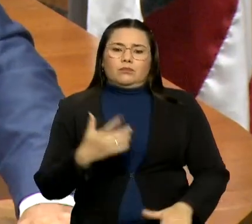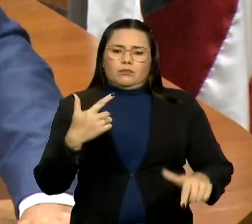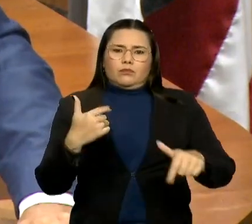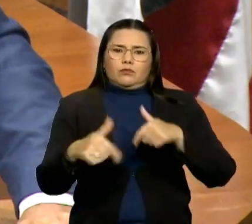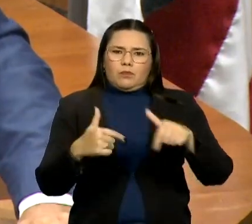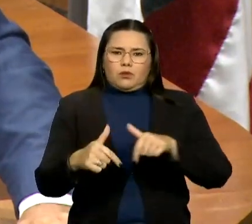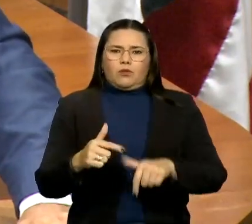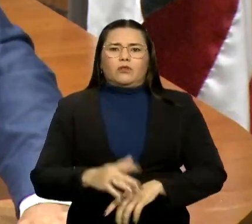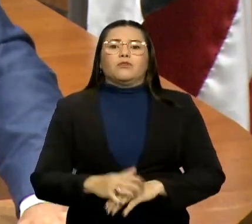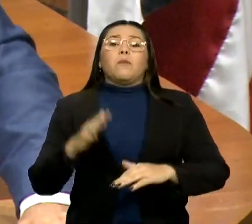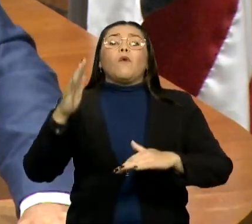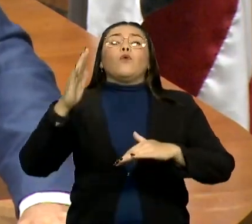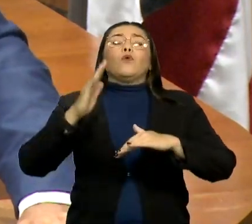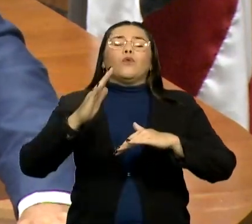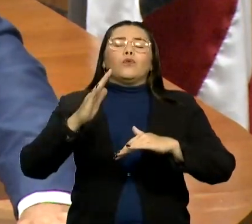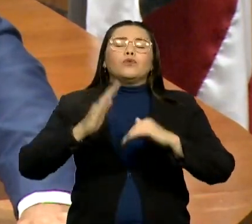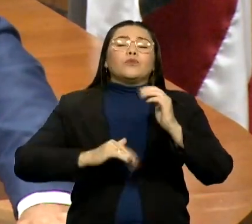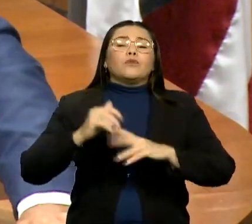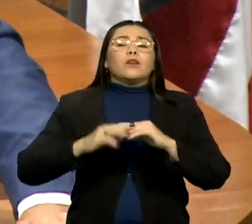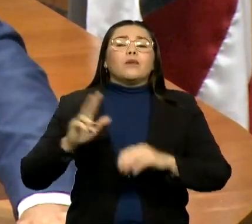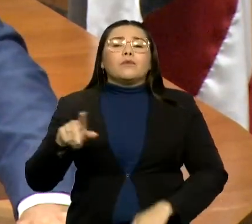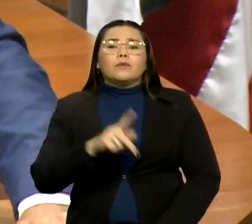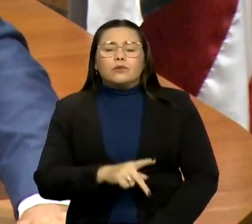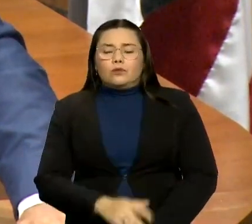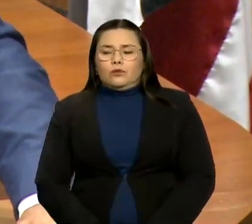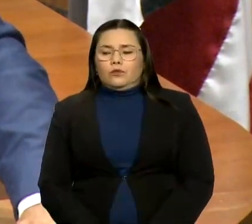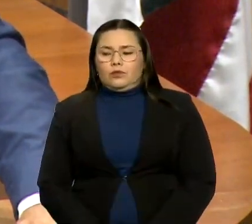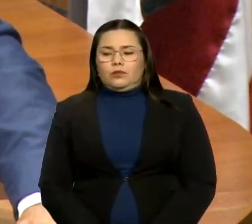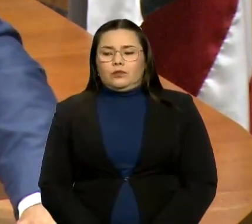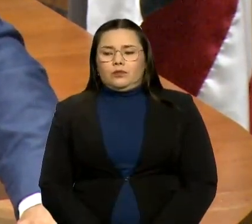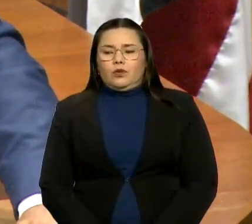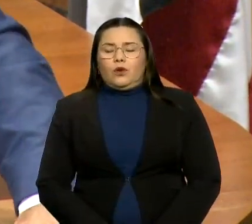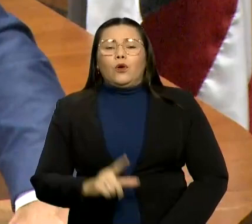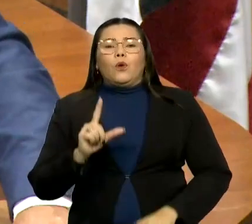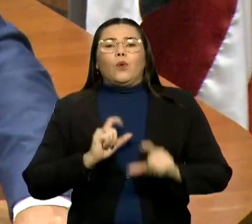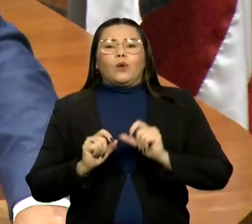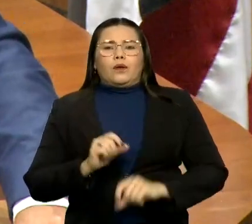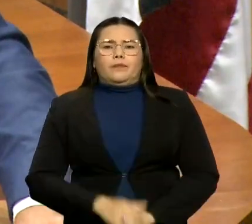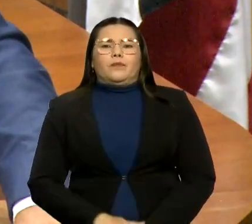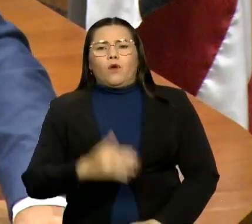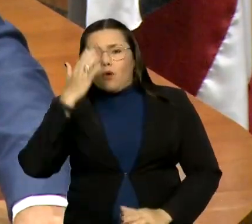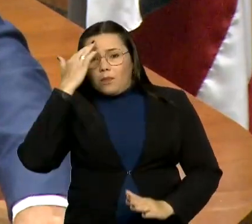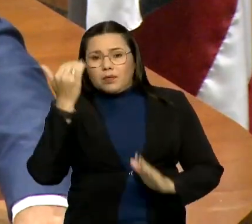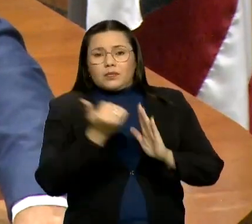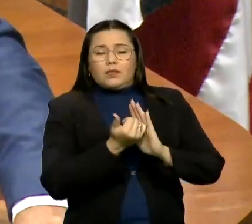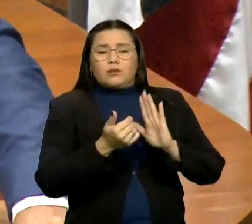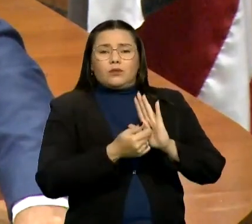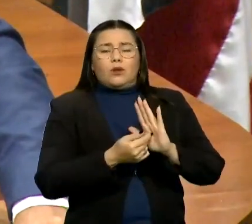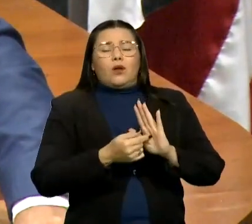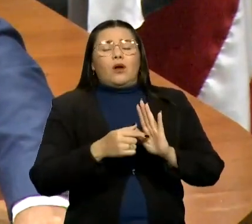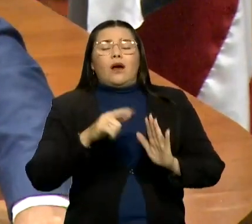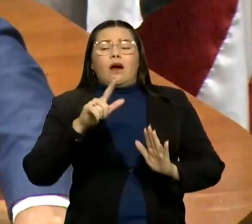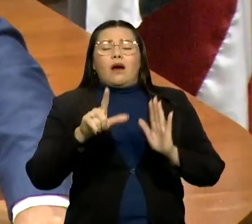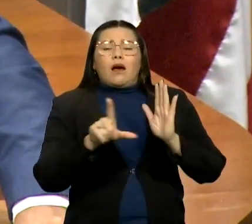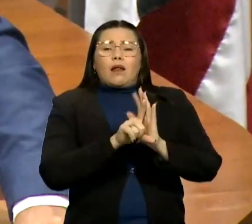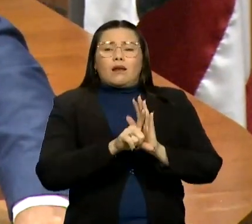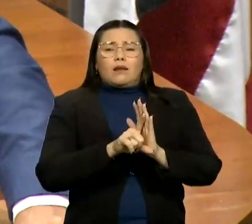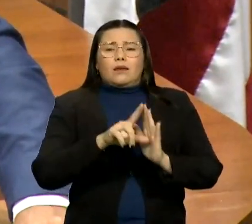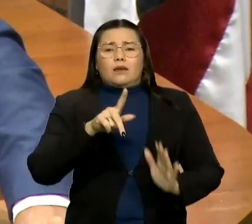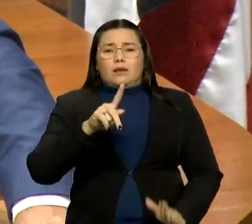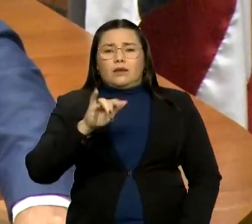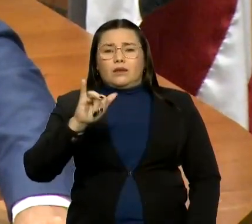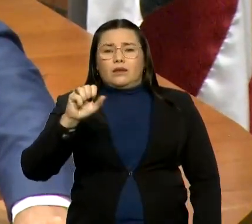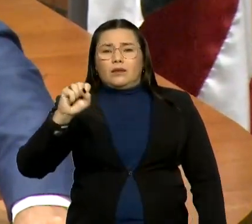tem um reajuste separado, um reajuste diferente, de acordo com a lei do piso. E a nossa luta para que todos os servidores pudessem